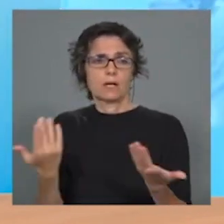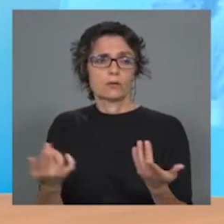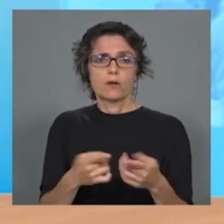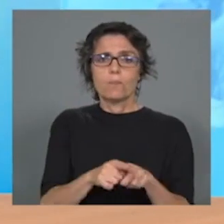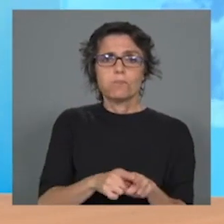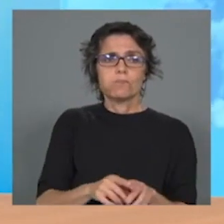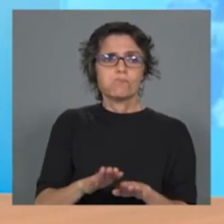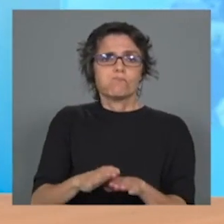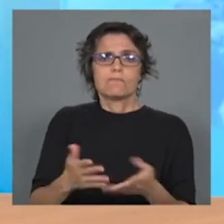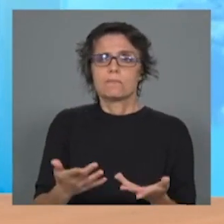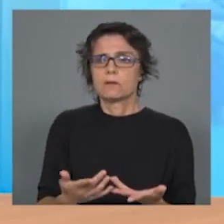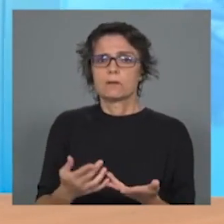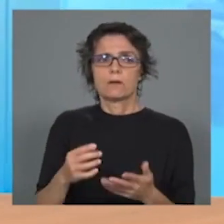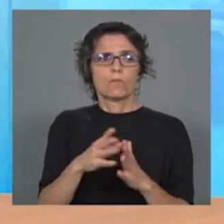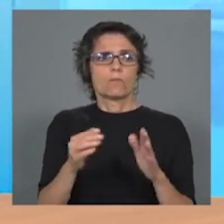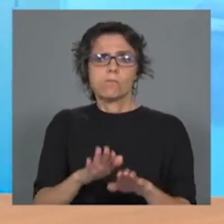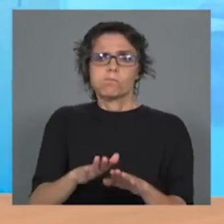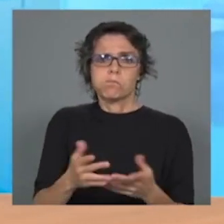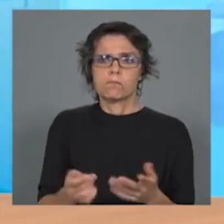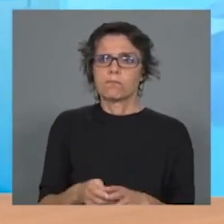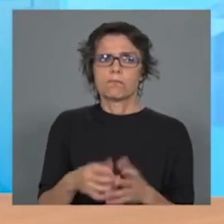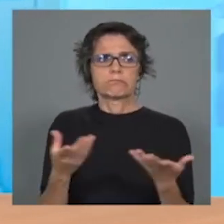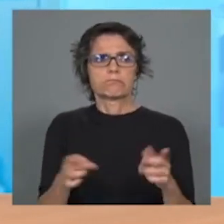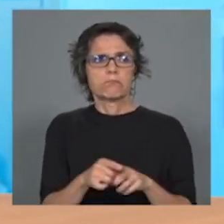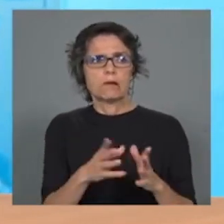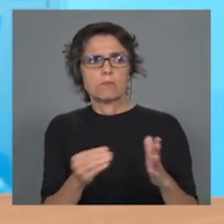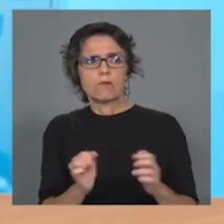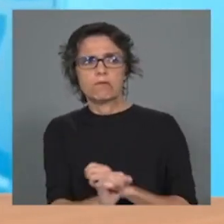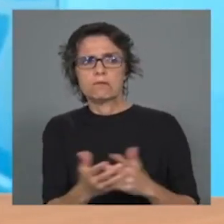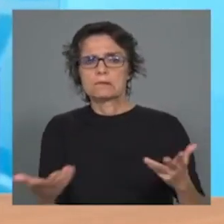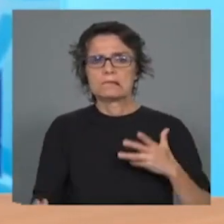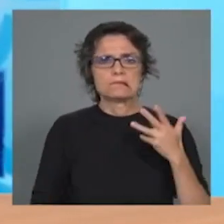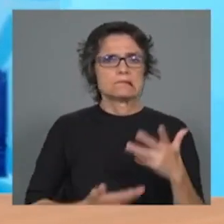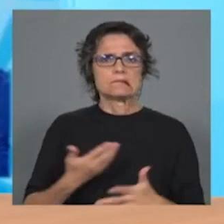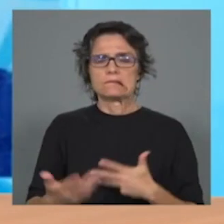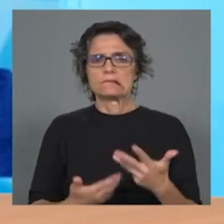impasse dos modelos políticos e há uma